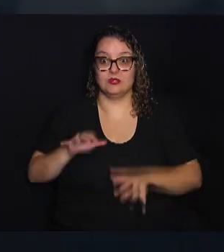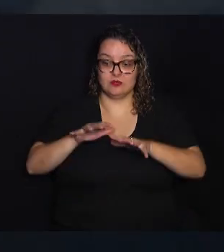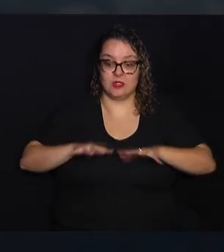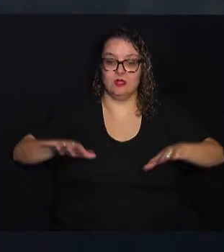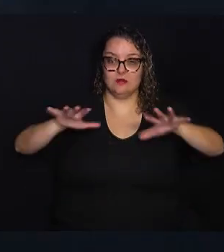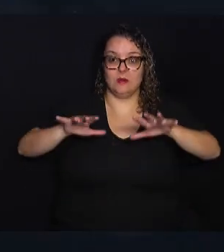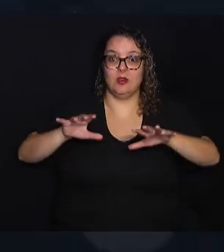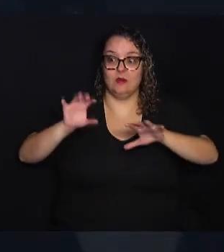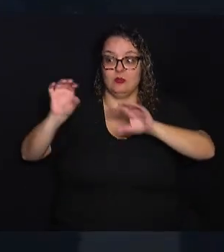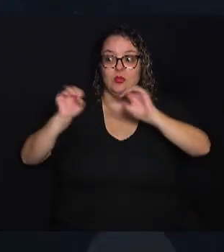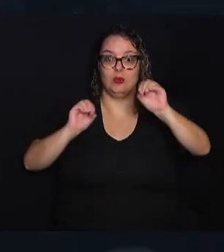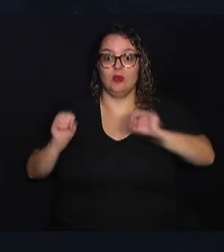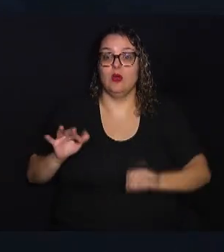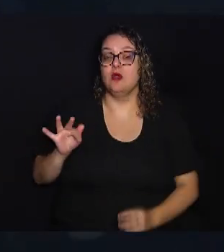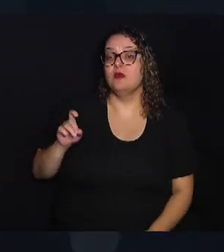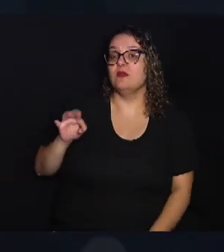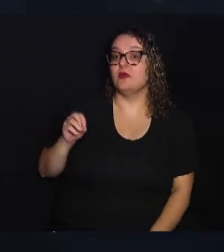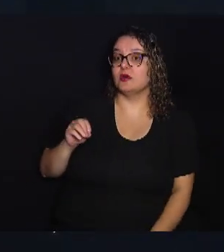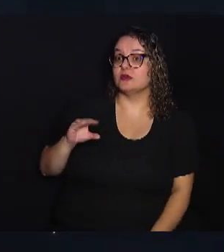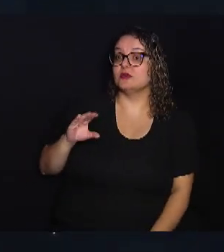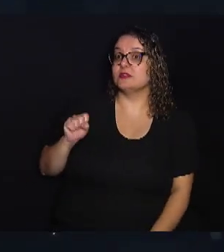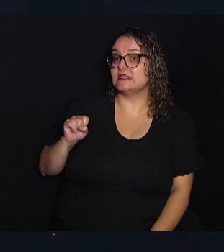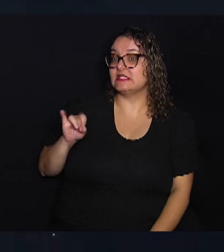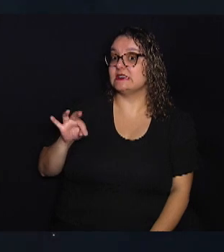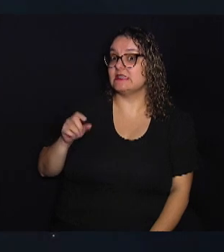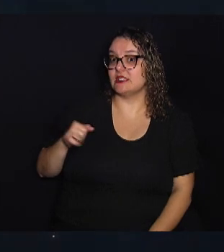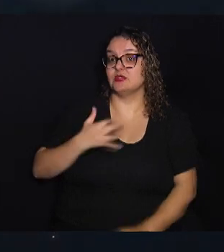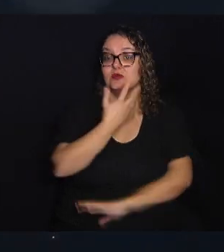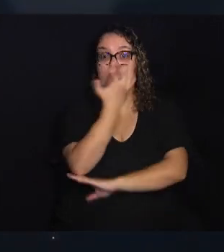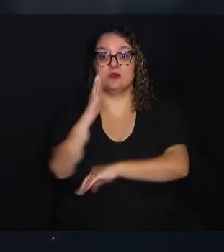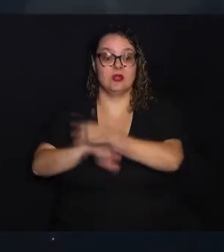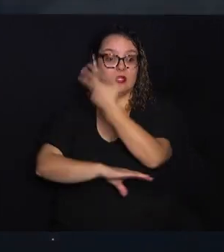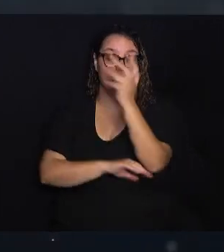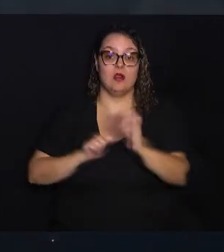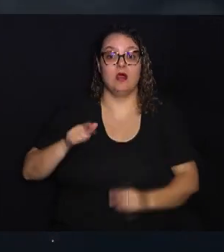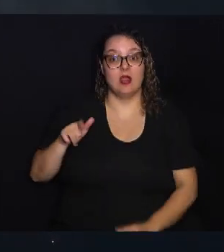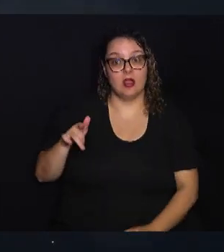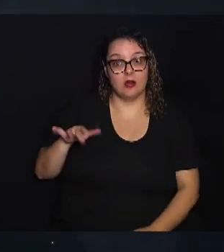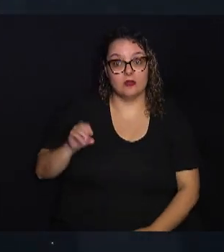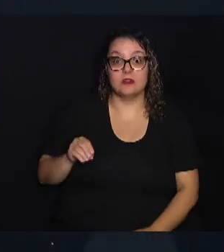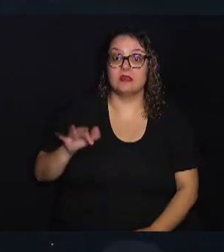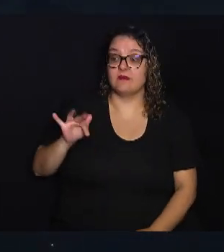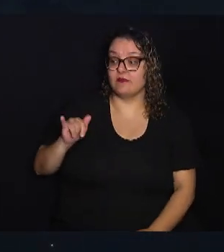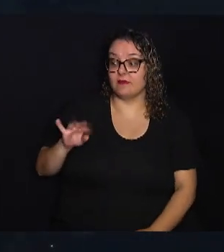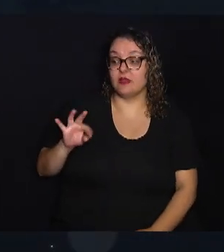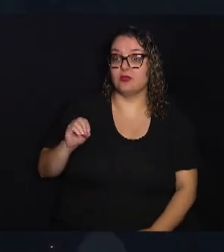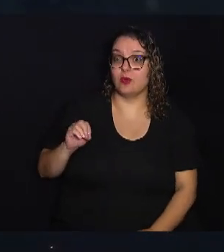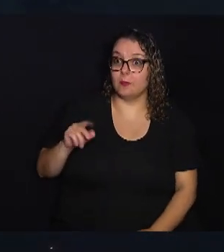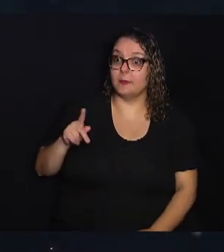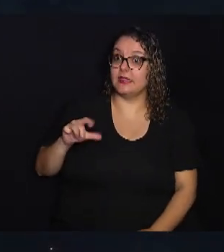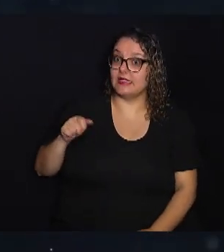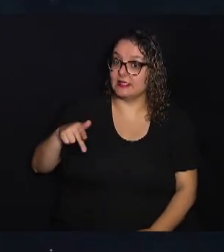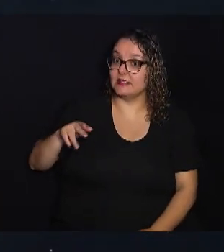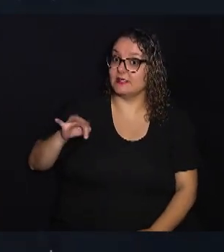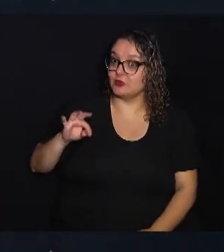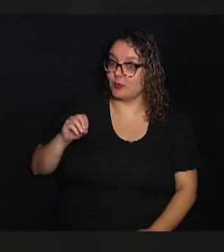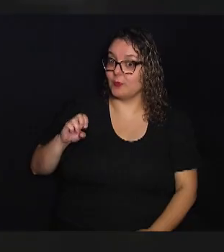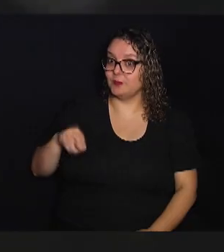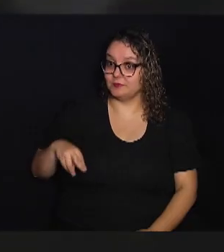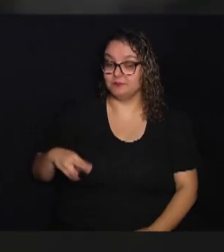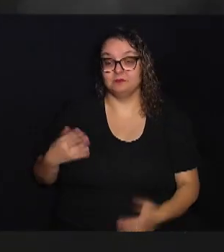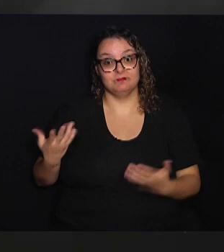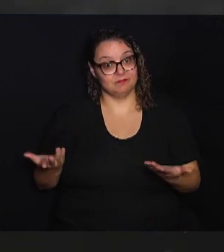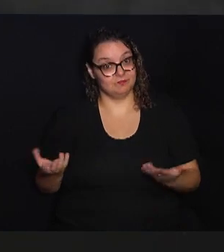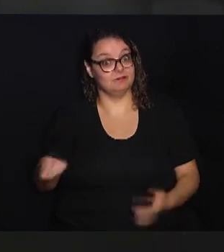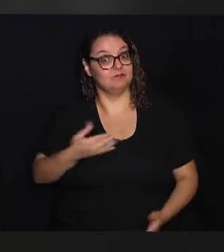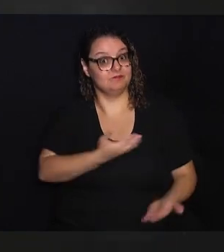oxigênio do planeta vinha essencialmente de organismos fotossintéticos, como plantas, algas e fitoplâncton.